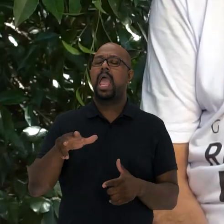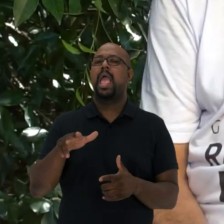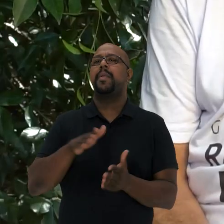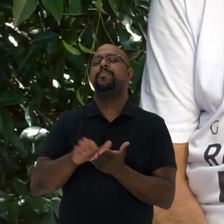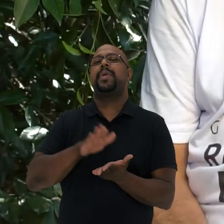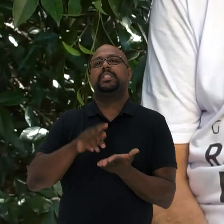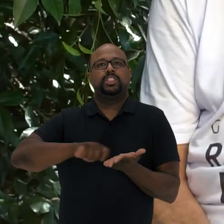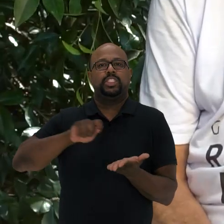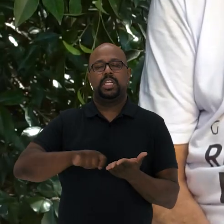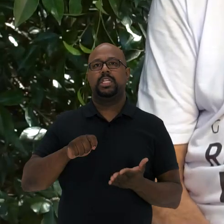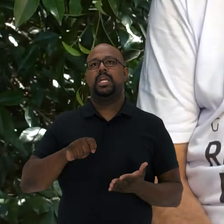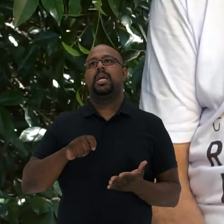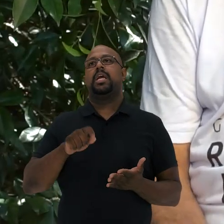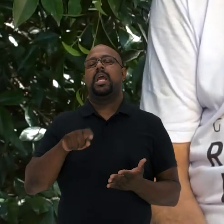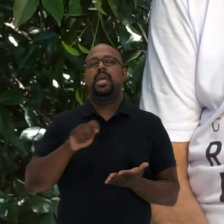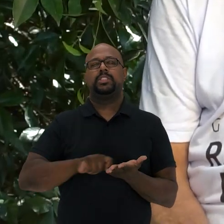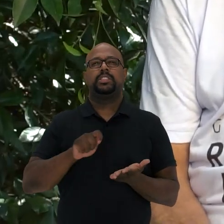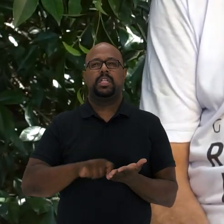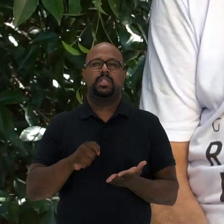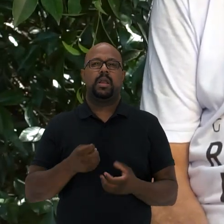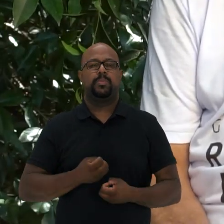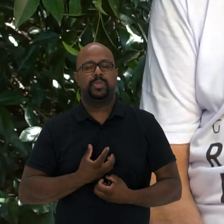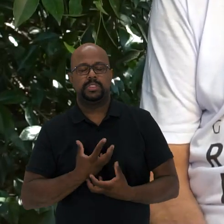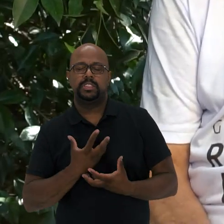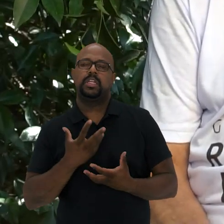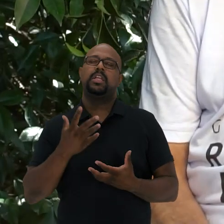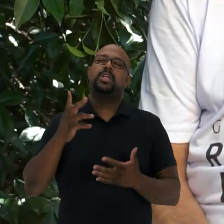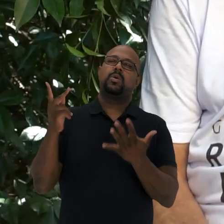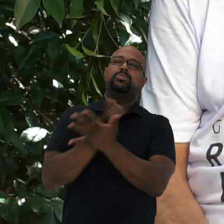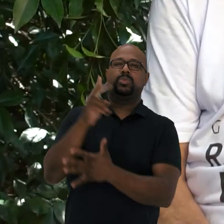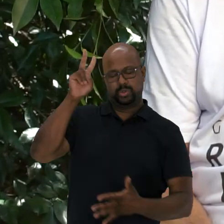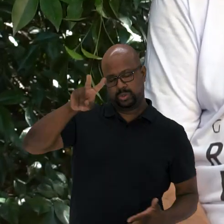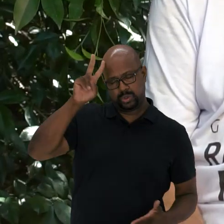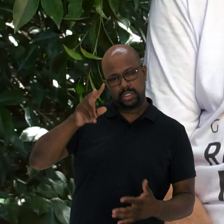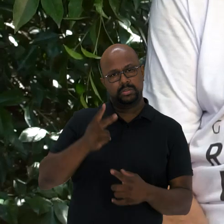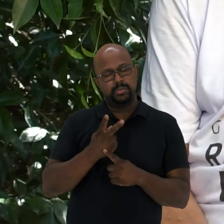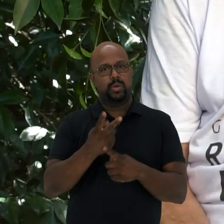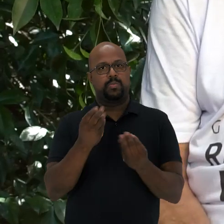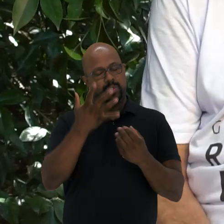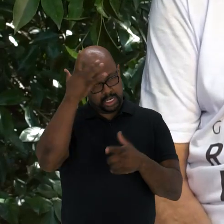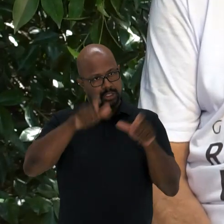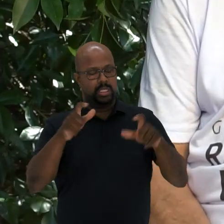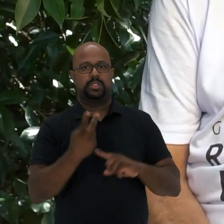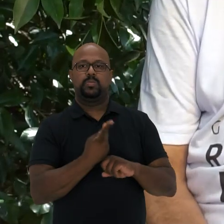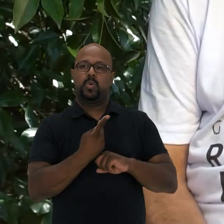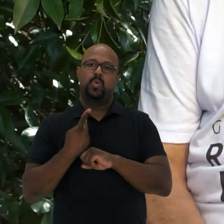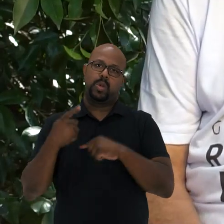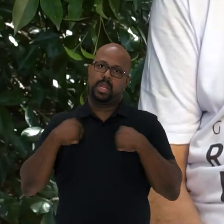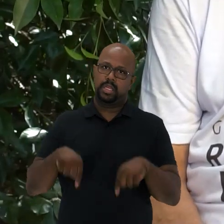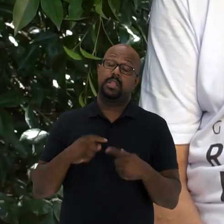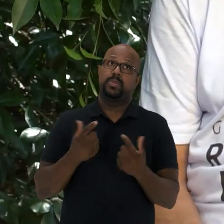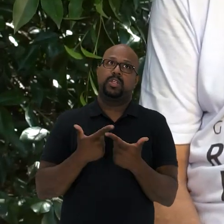a imprensa escrita, né? Que é escrita, poesias e fatos históricos, coisas assim, que sou procurado por bastante pessoas que